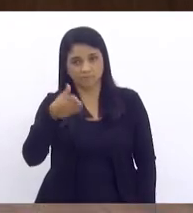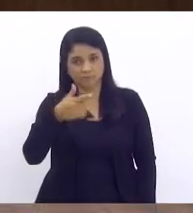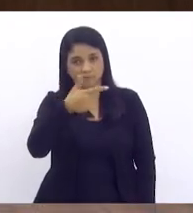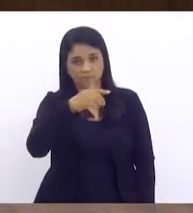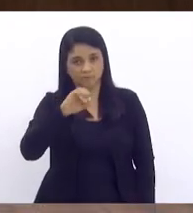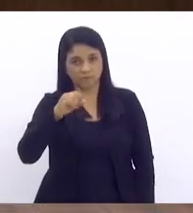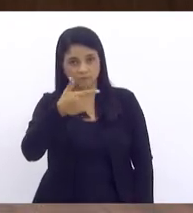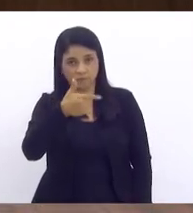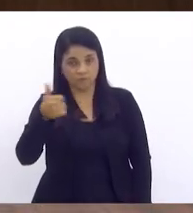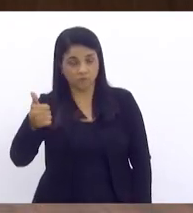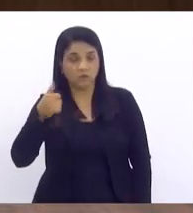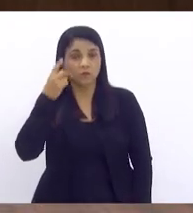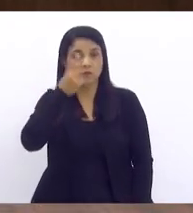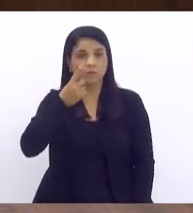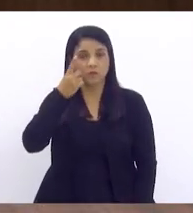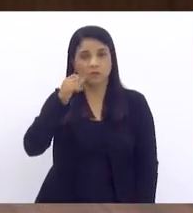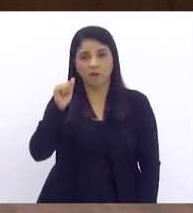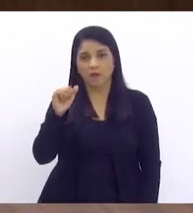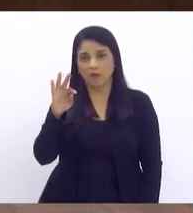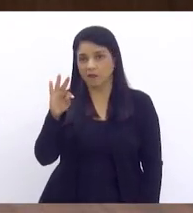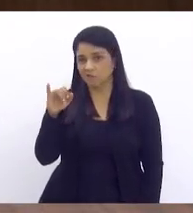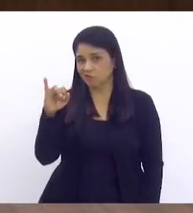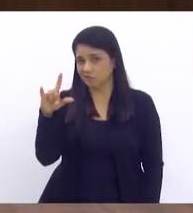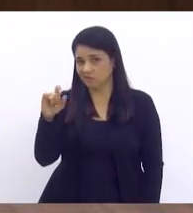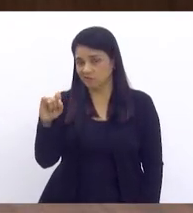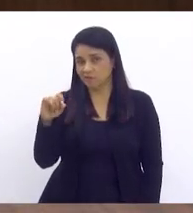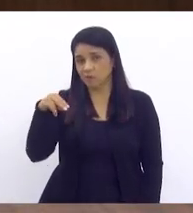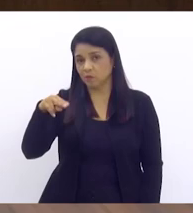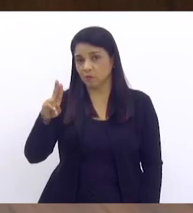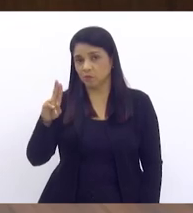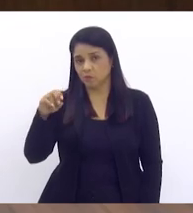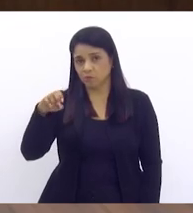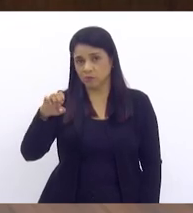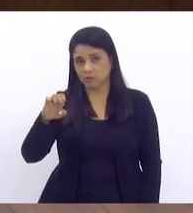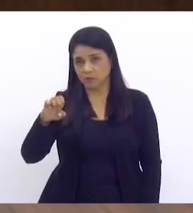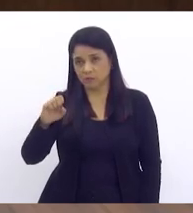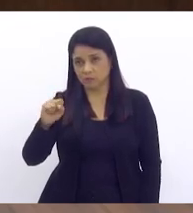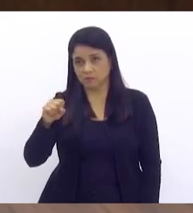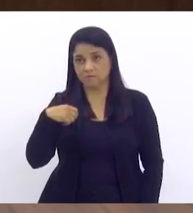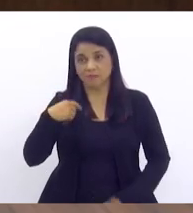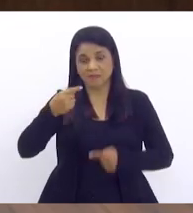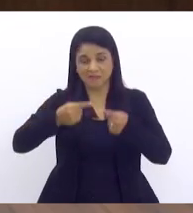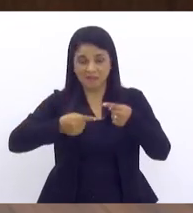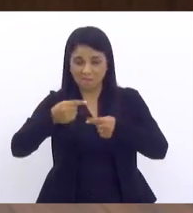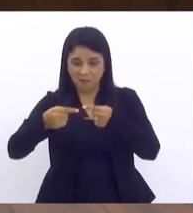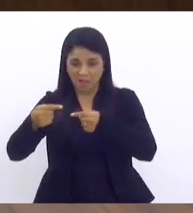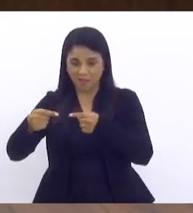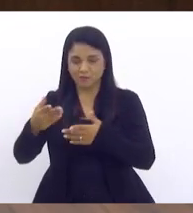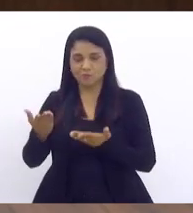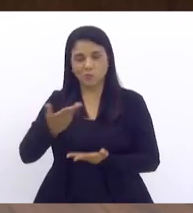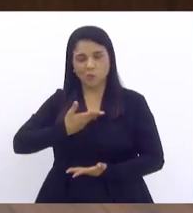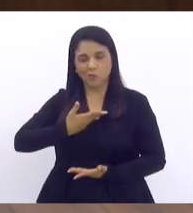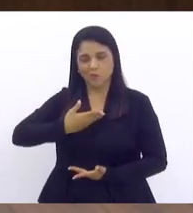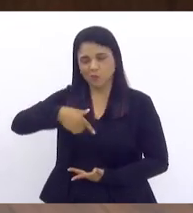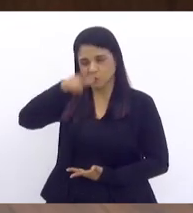do deputado Átila Nunes, que nesse momento está em grande debate ideológico com meu companheiro Luiz